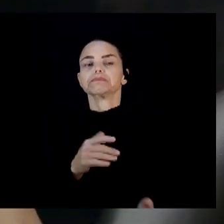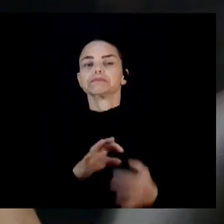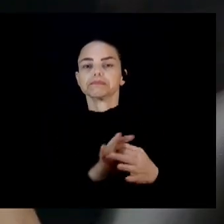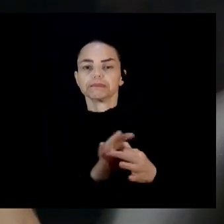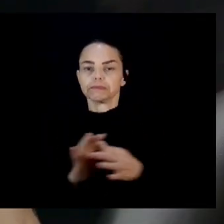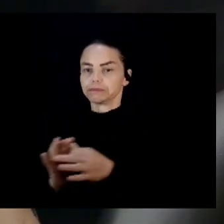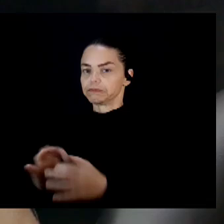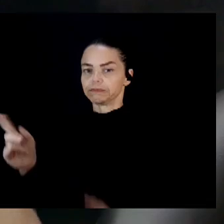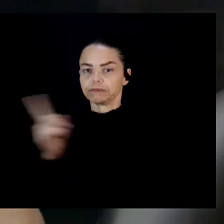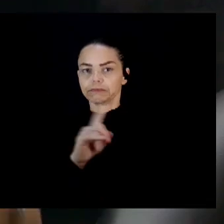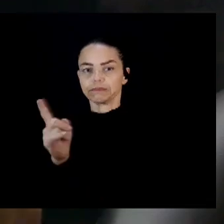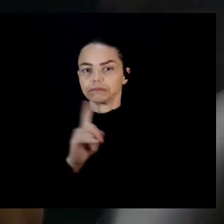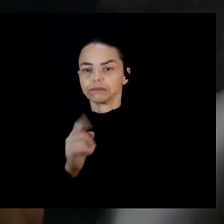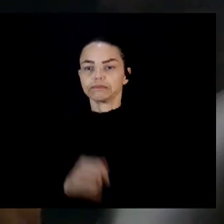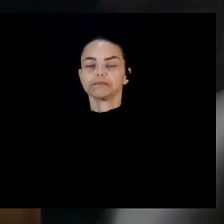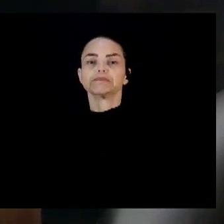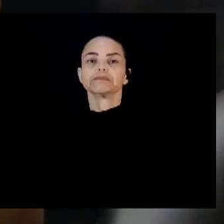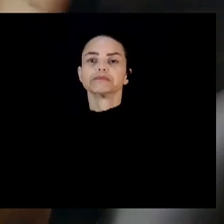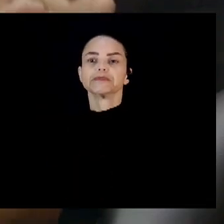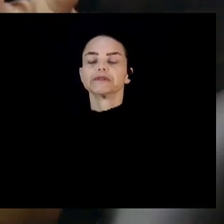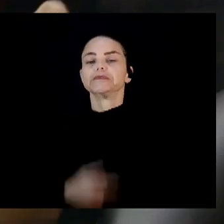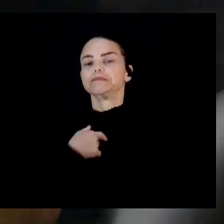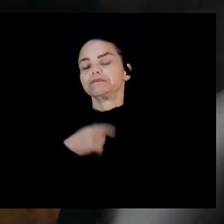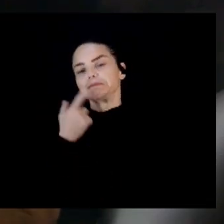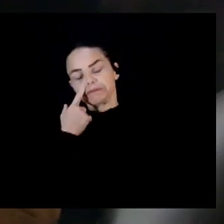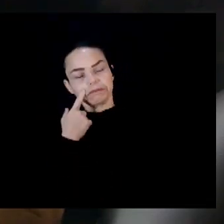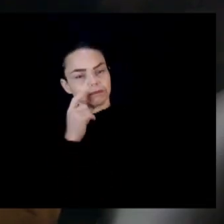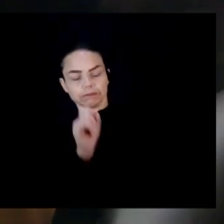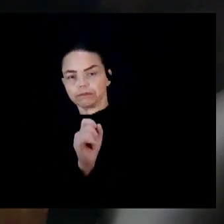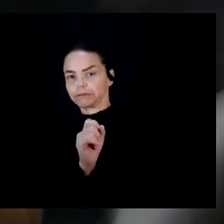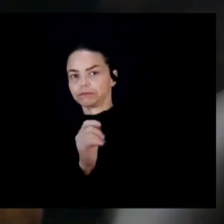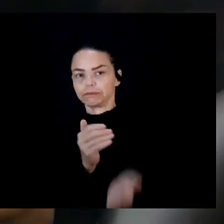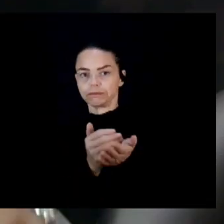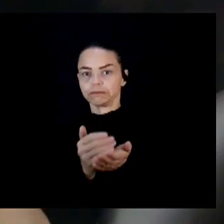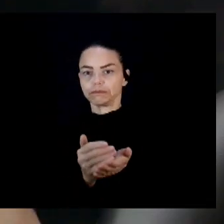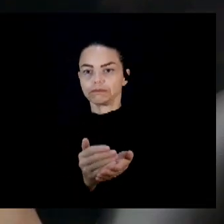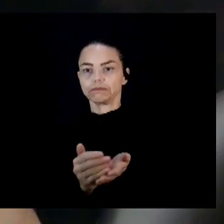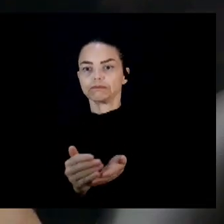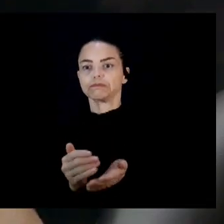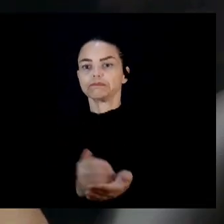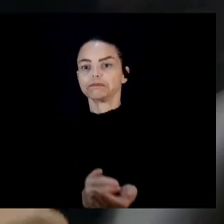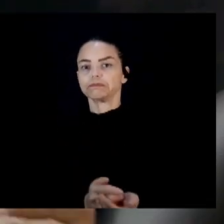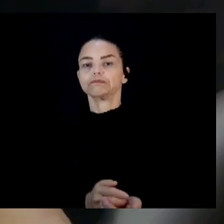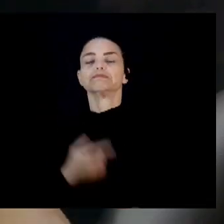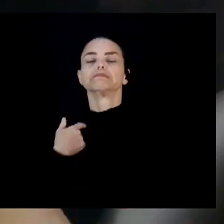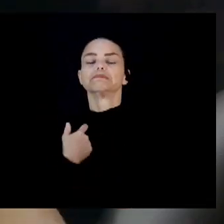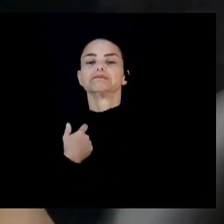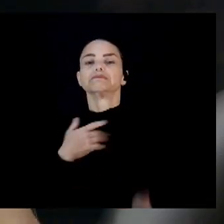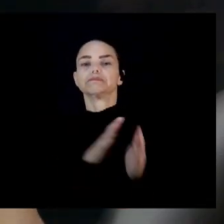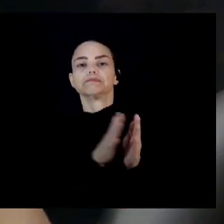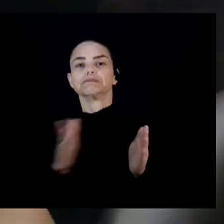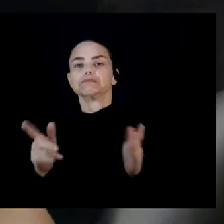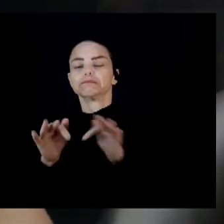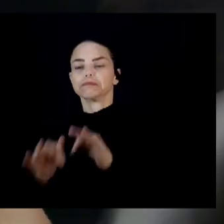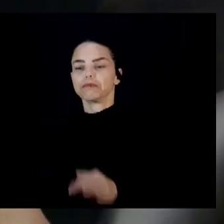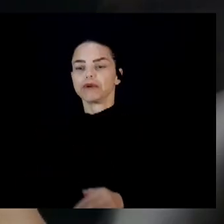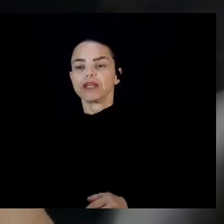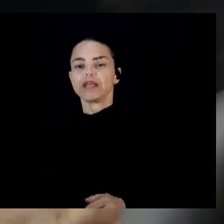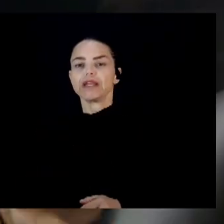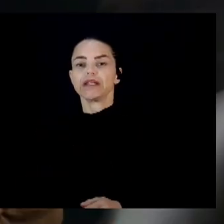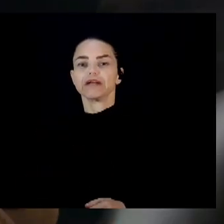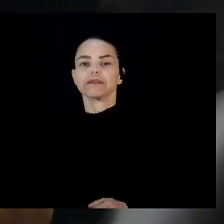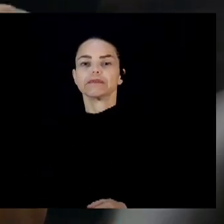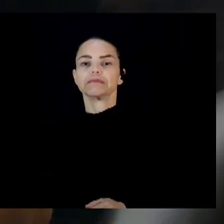rede social. As pessoas não veem o que foi feito do início, no meio e no fim para chegar naquele ponto. Esse é o grande problema da comparação.